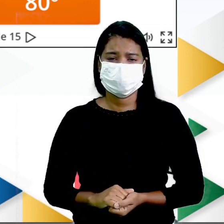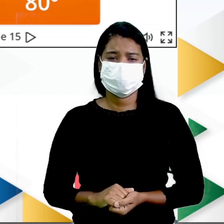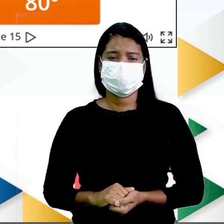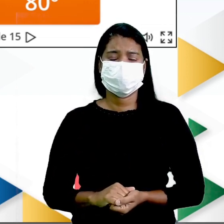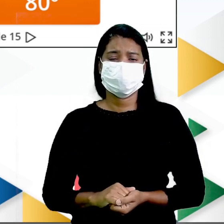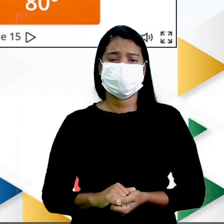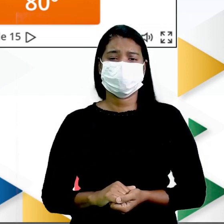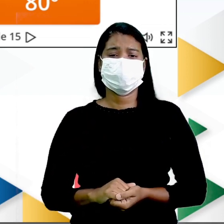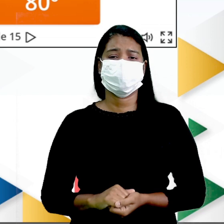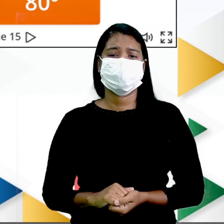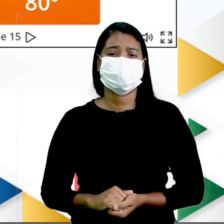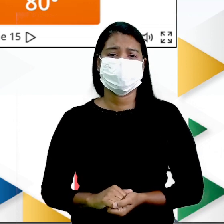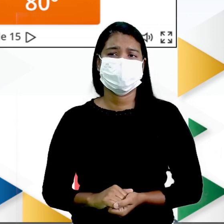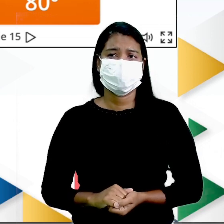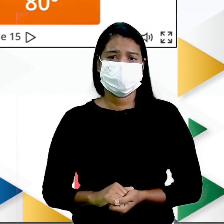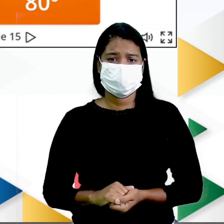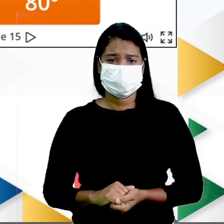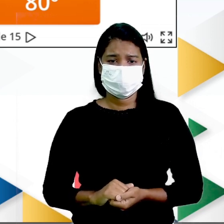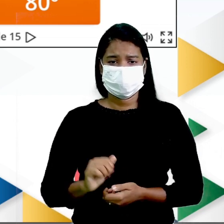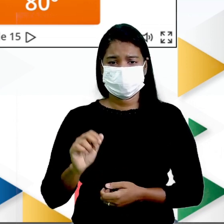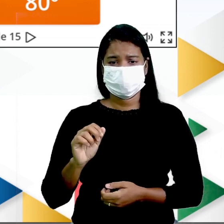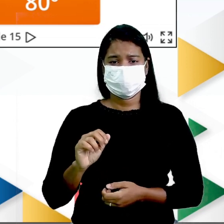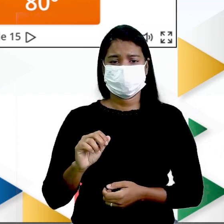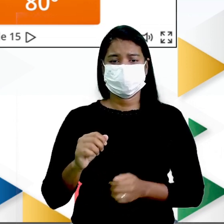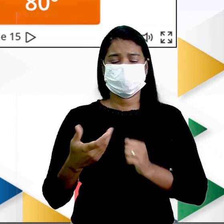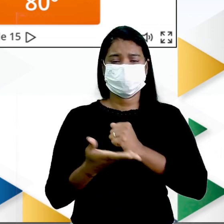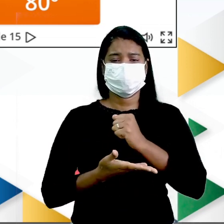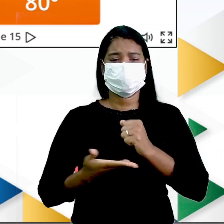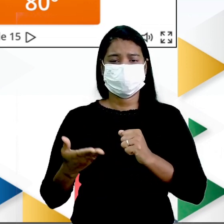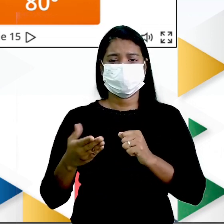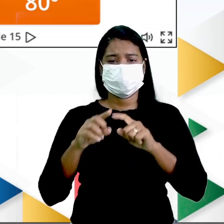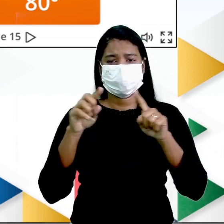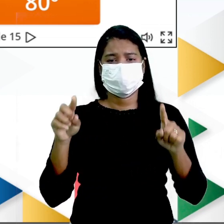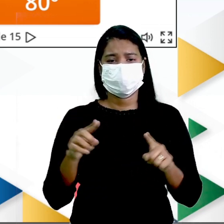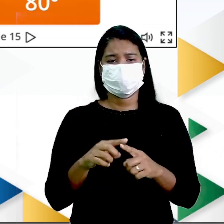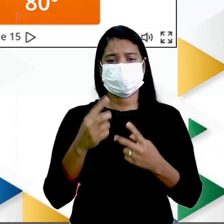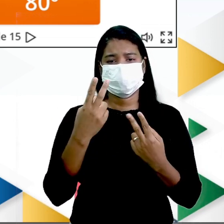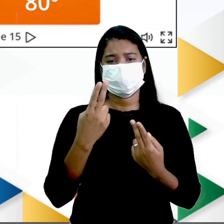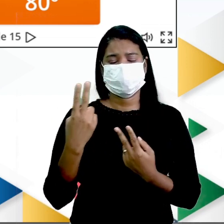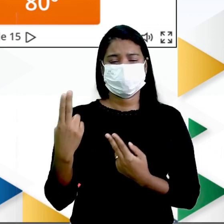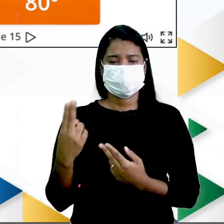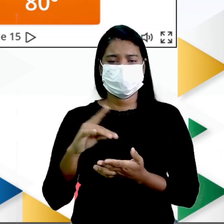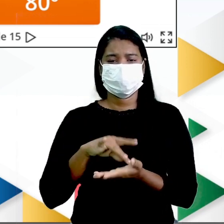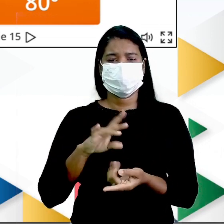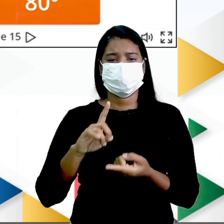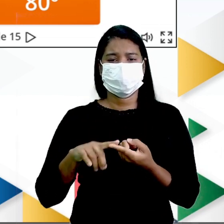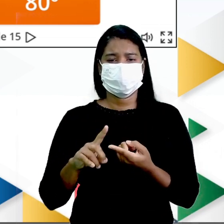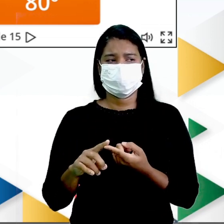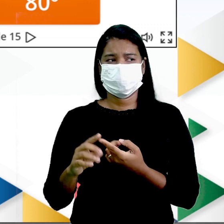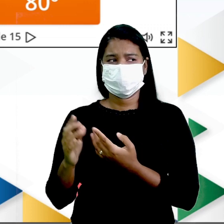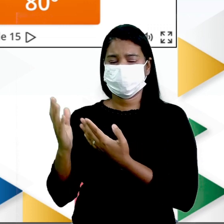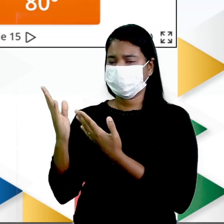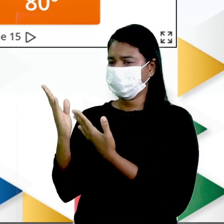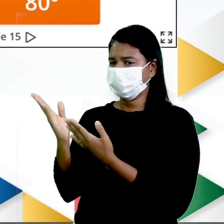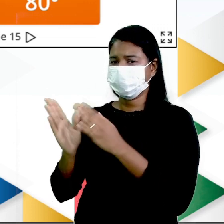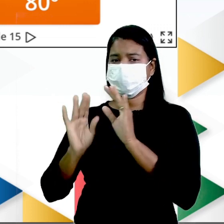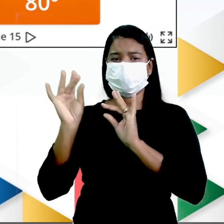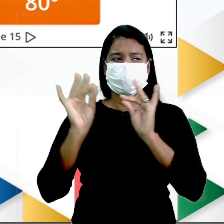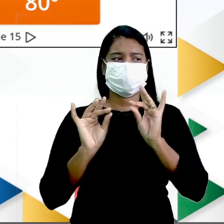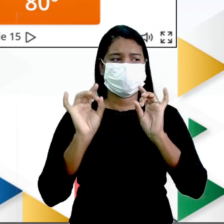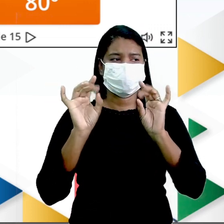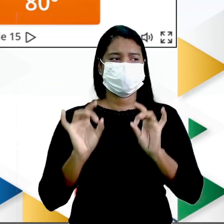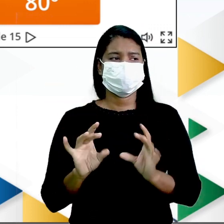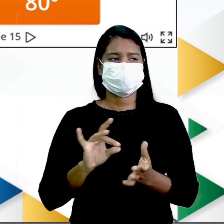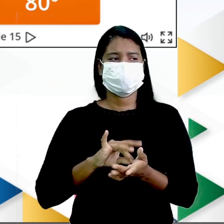igual a 70. Ou seja, os ângulos da base desse triângulo são iguais. Ó. E aí, esse triângulo é um triângulo especial. Quando ele tem